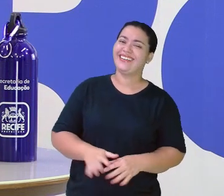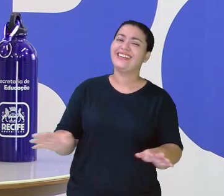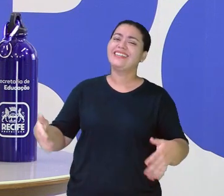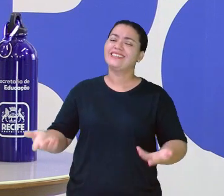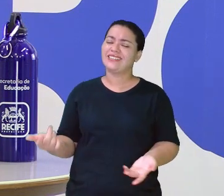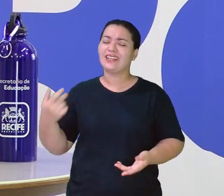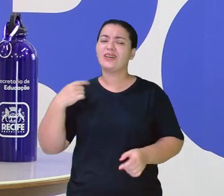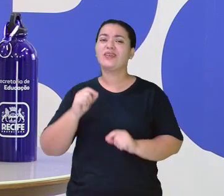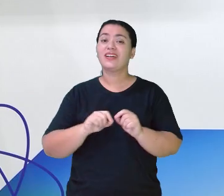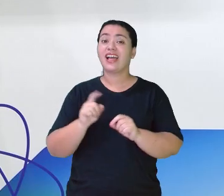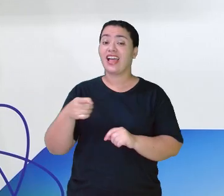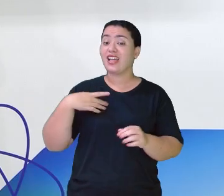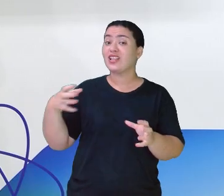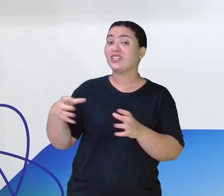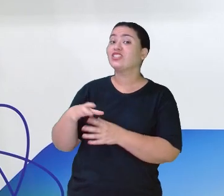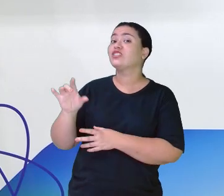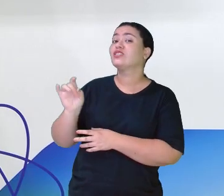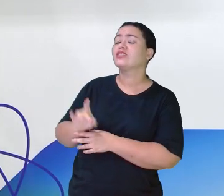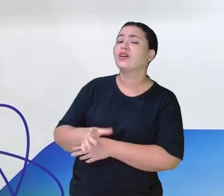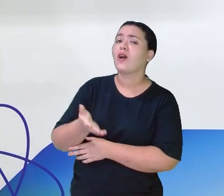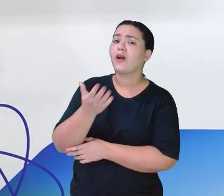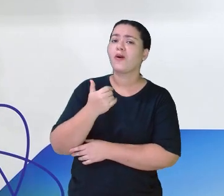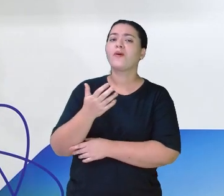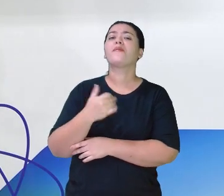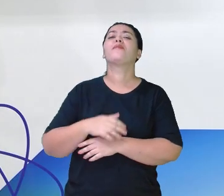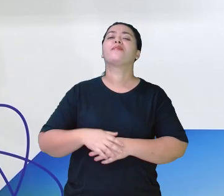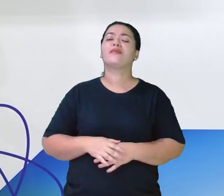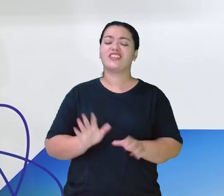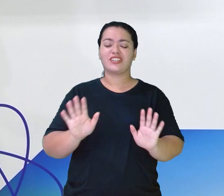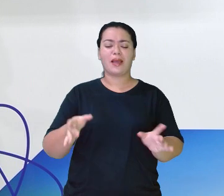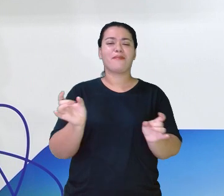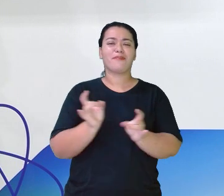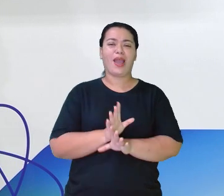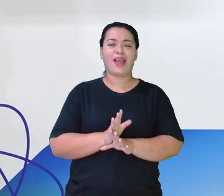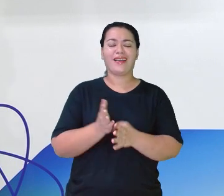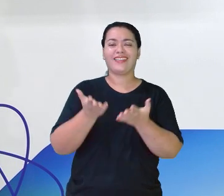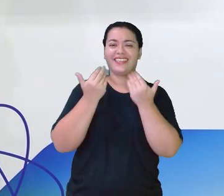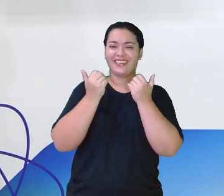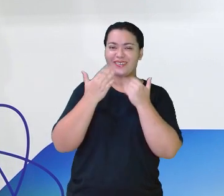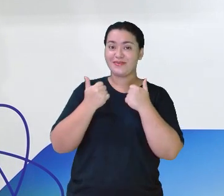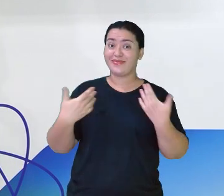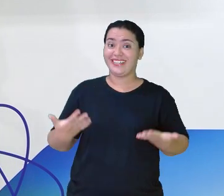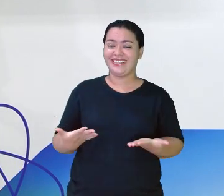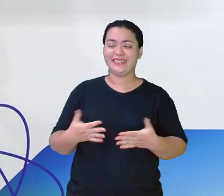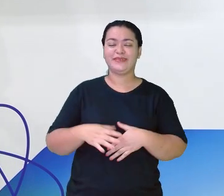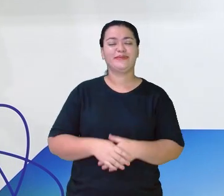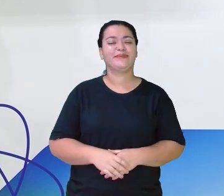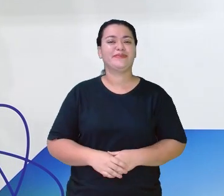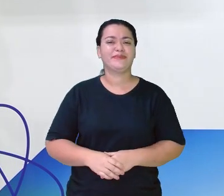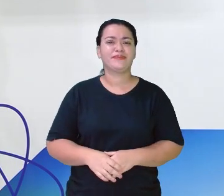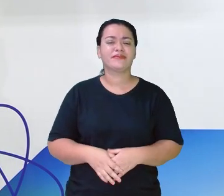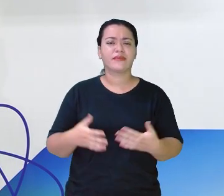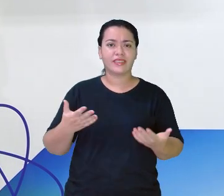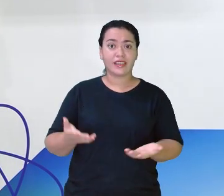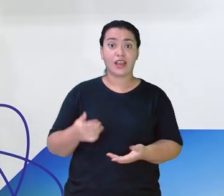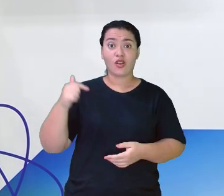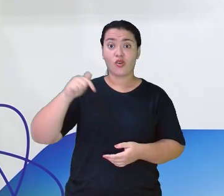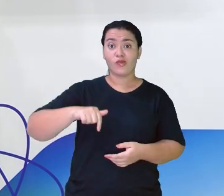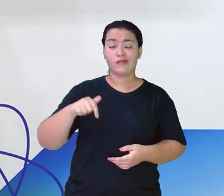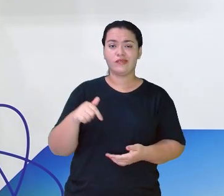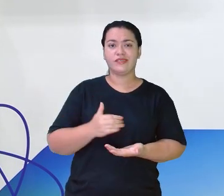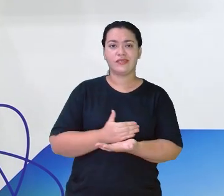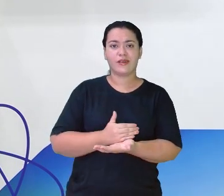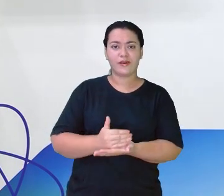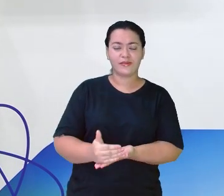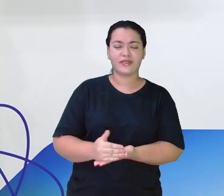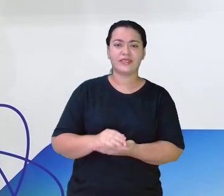Tô vendo que esse é do time que gosta só aí de pegar prontinho, né, Mauricéia? Pois é, e hoje, para iniciar a